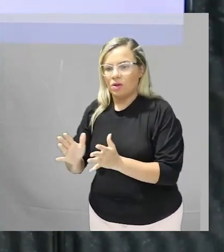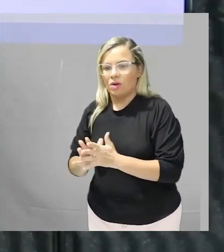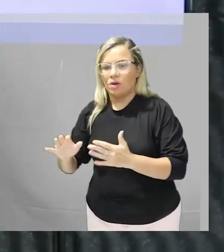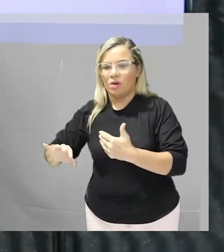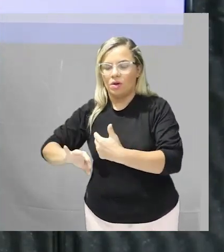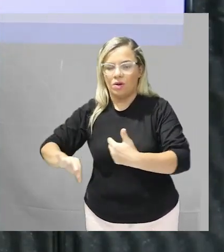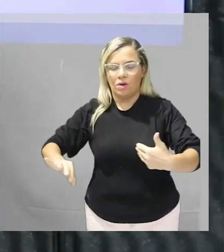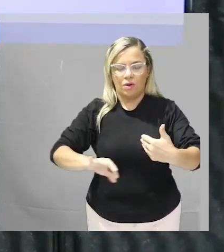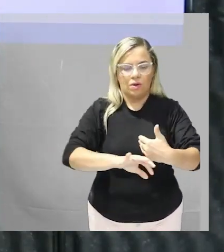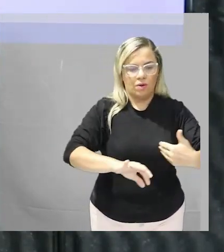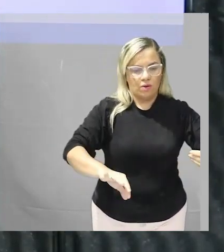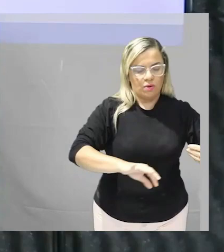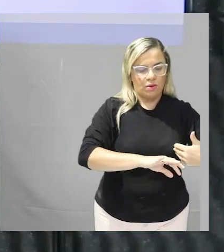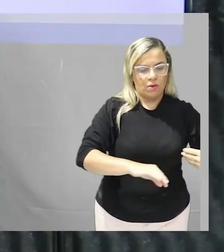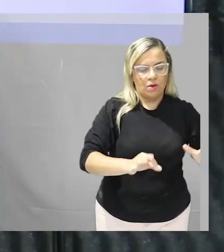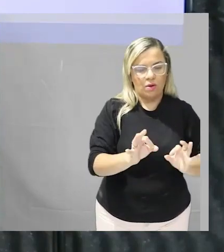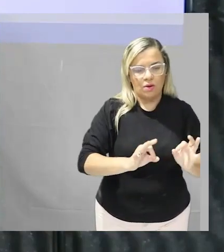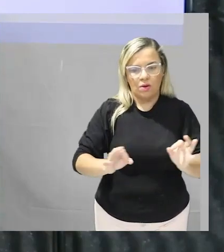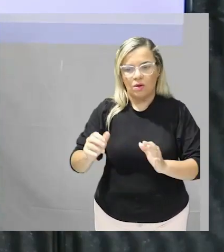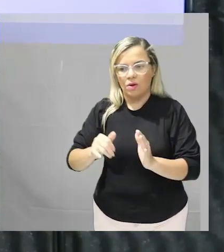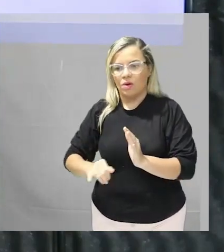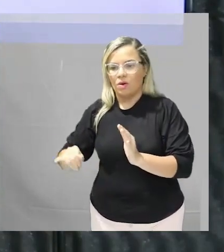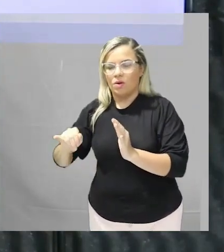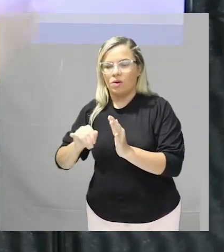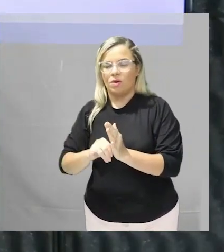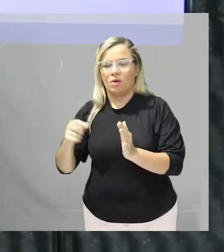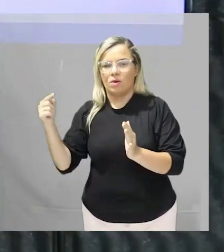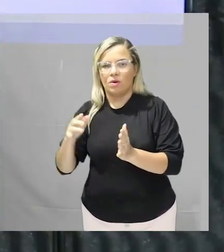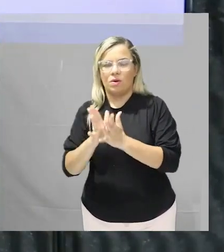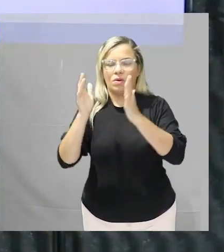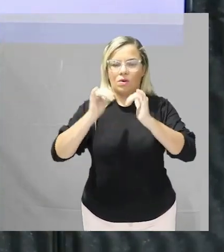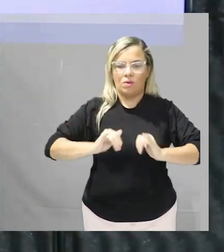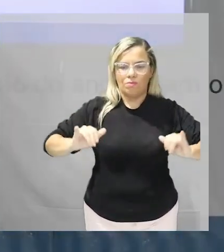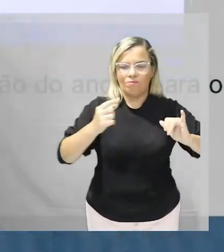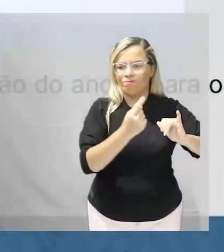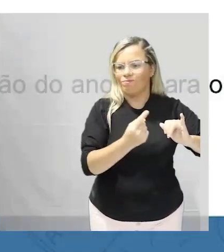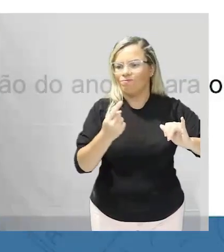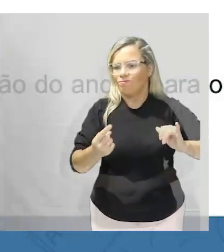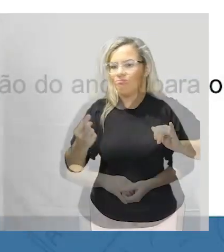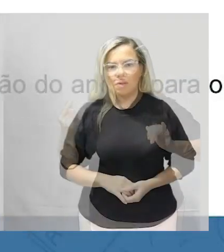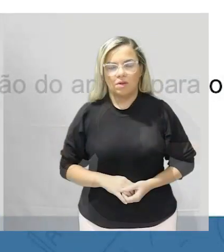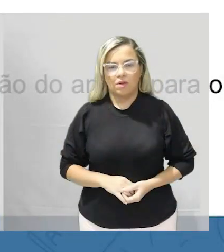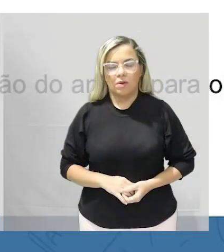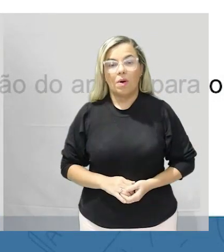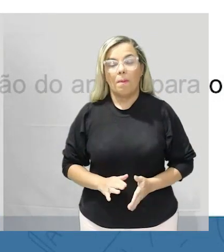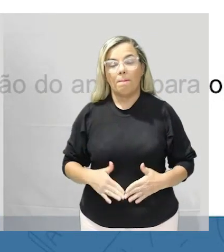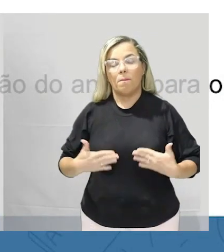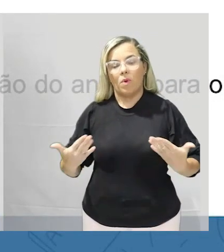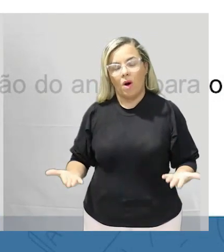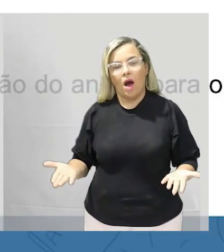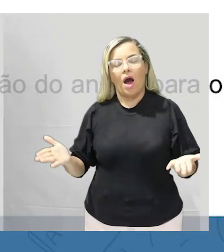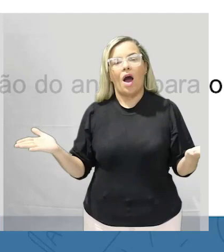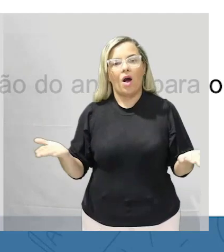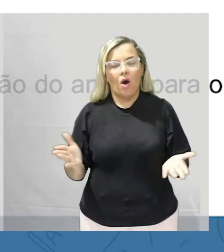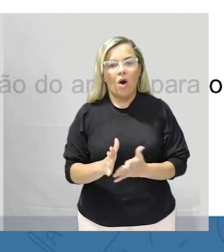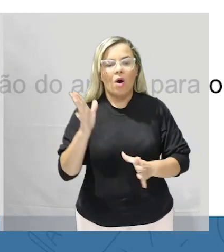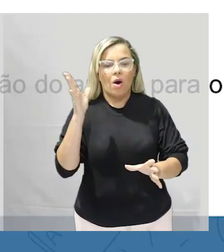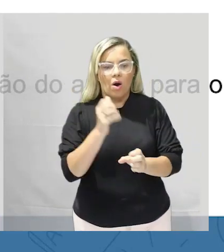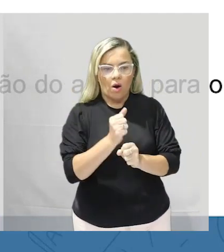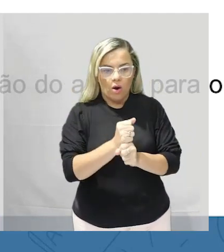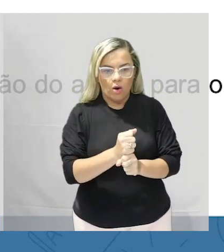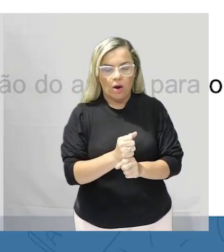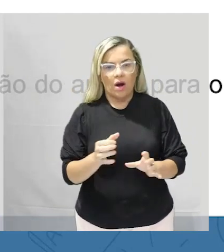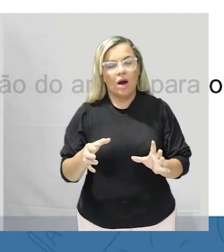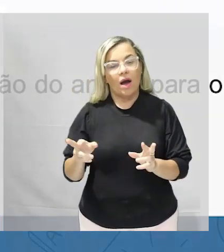separar para poder identificar né Cada informaçãozinha dessas então então vamos calcular de acordo